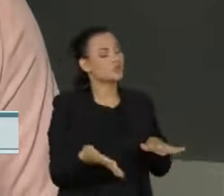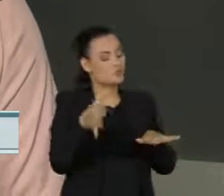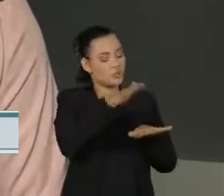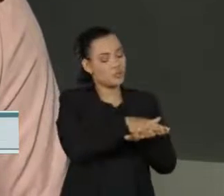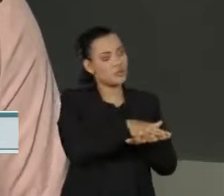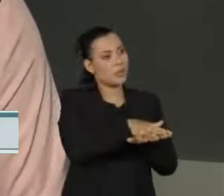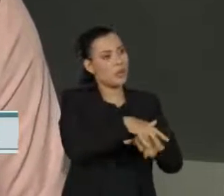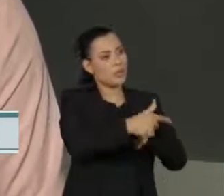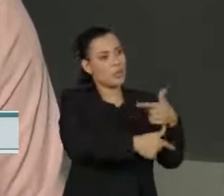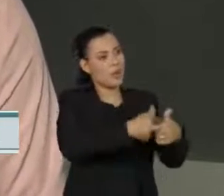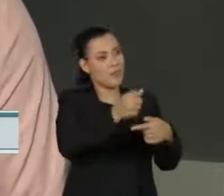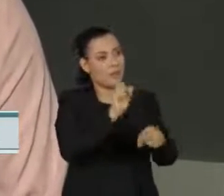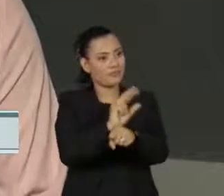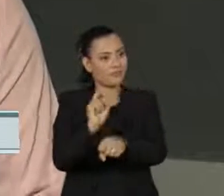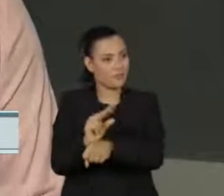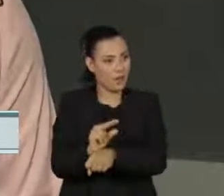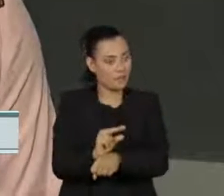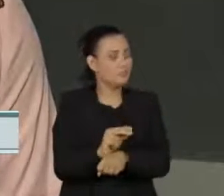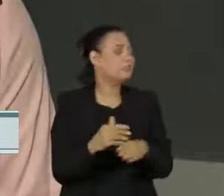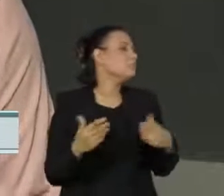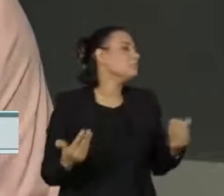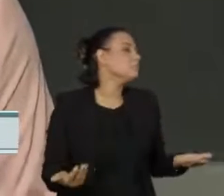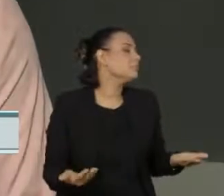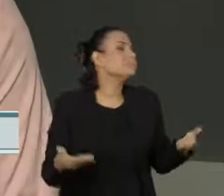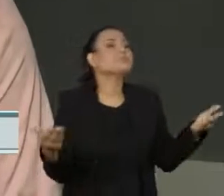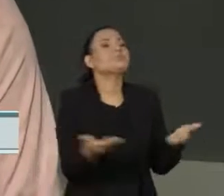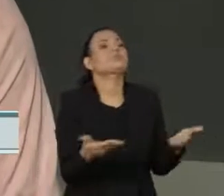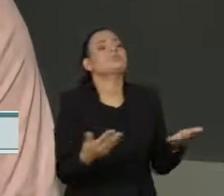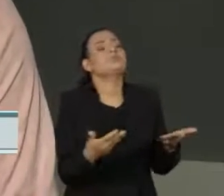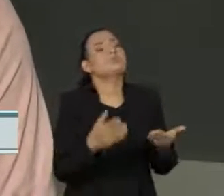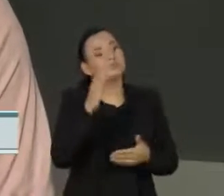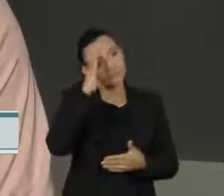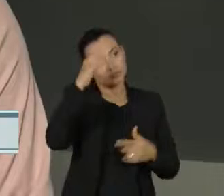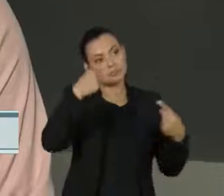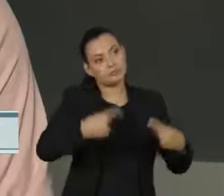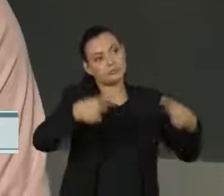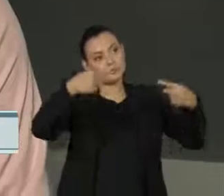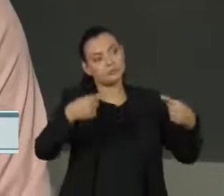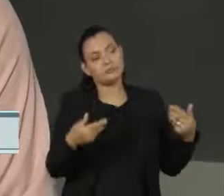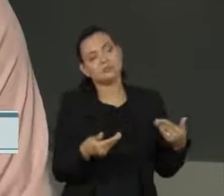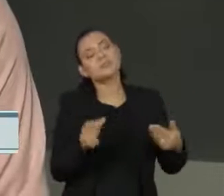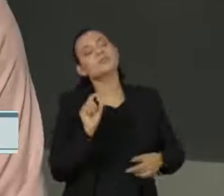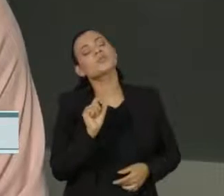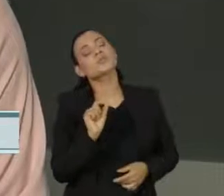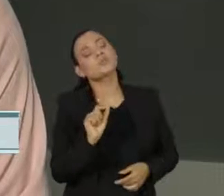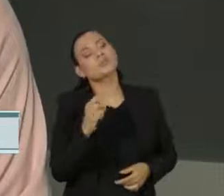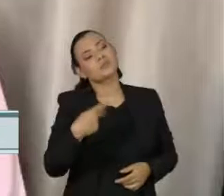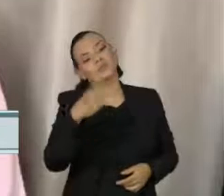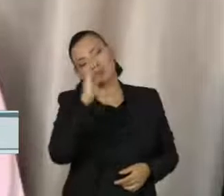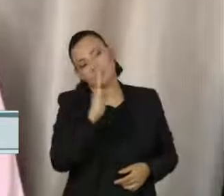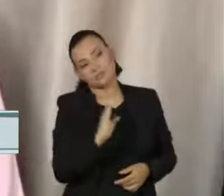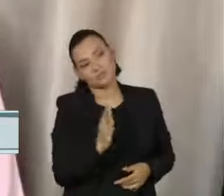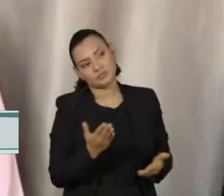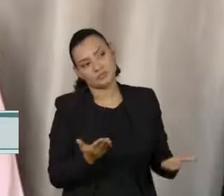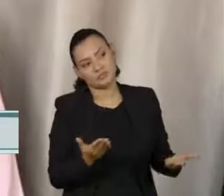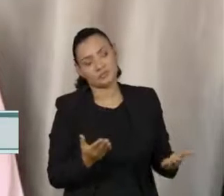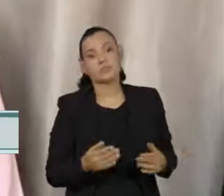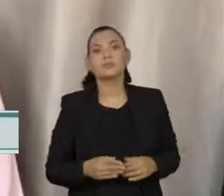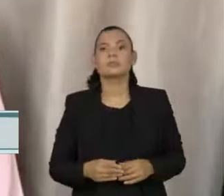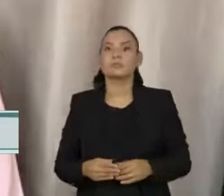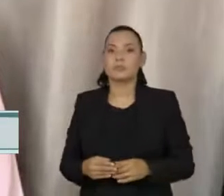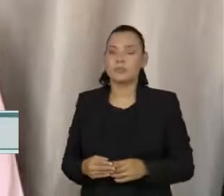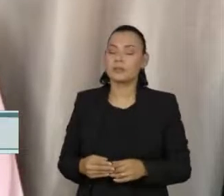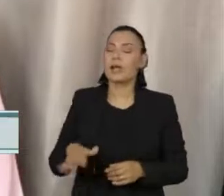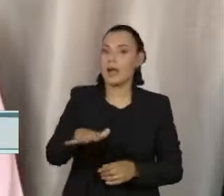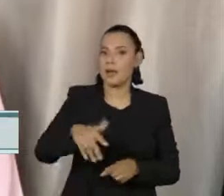no mercado de trabalho, qual é a situação hoje e os principais desafios aqui no nosso país? Quando nós pensamos no